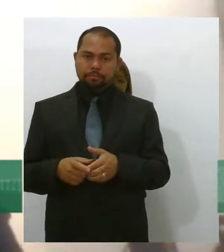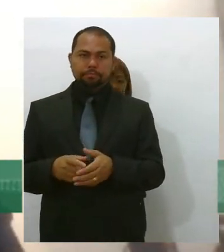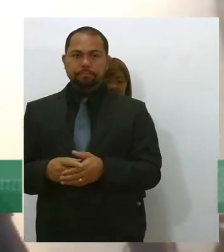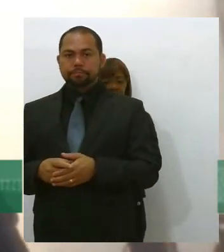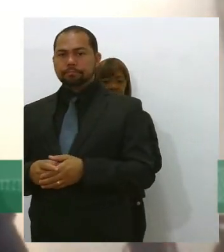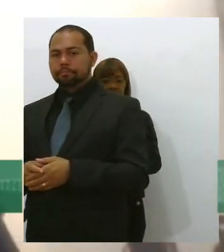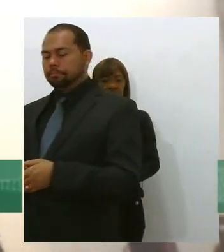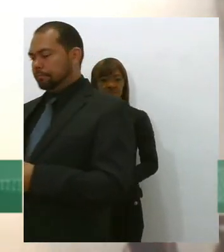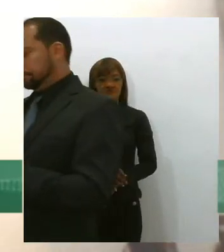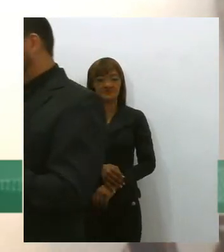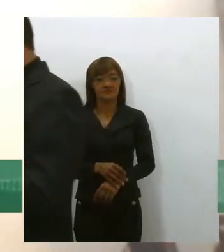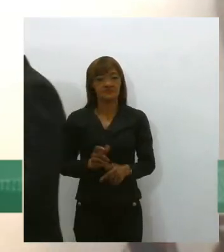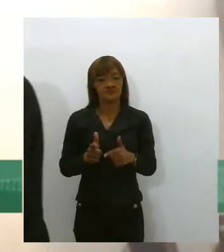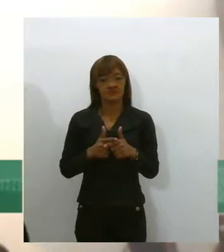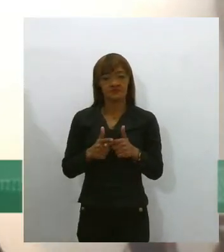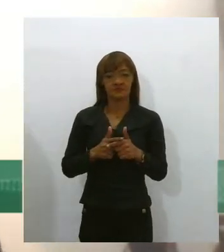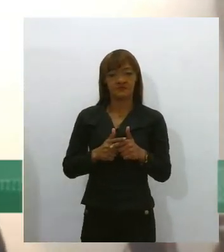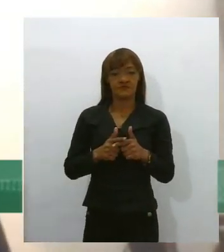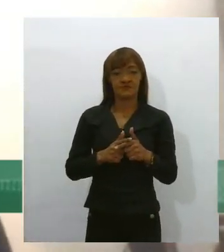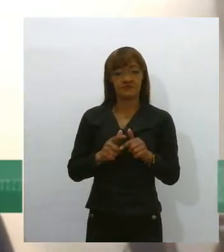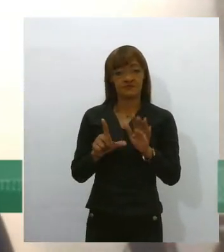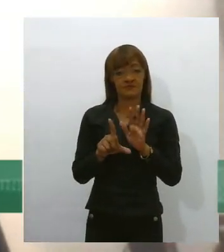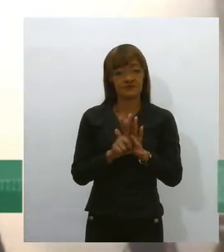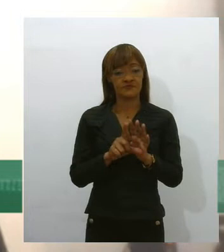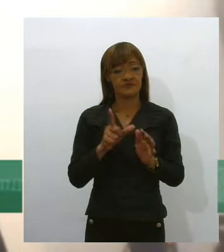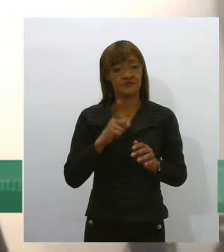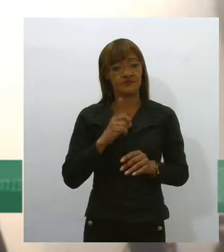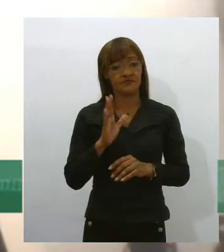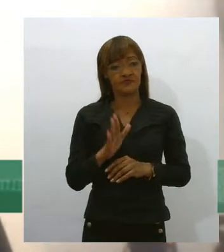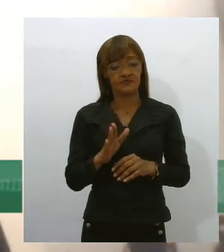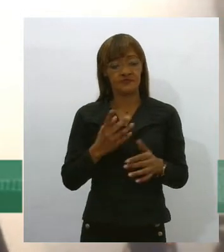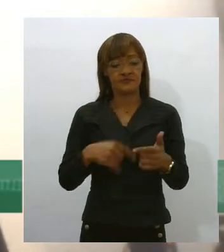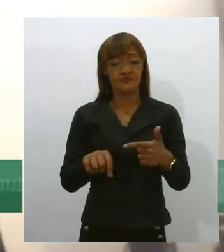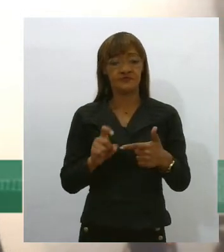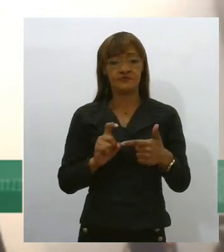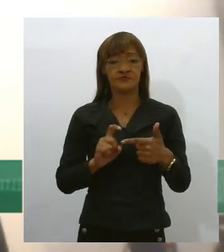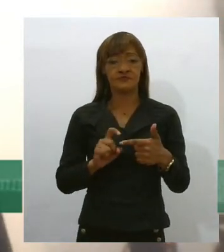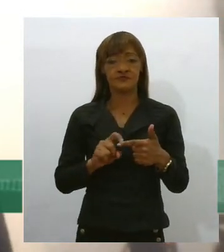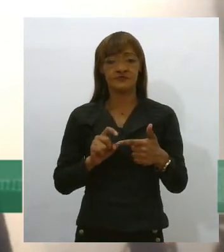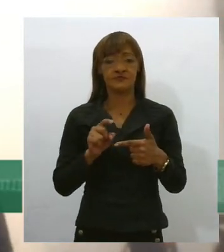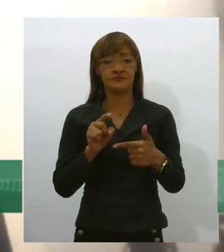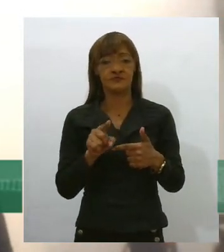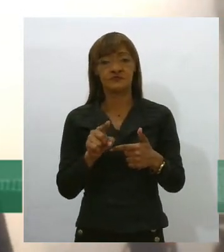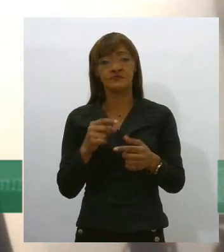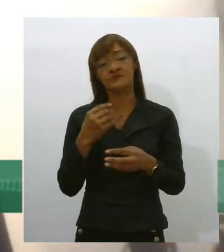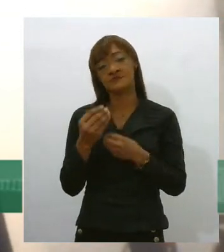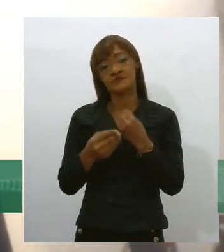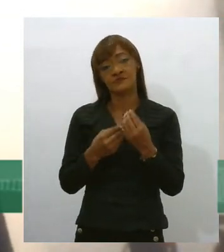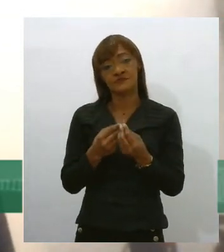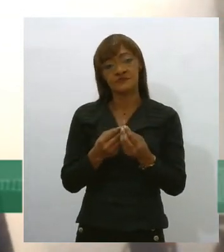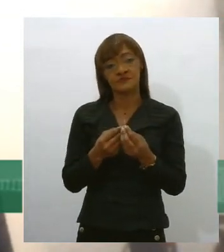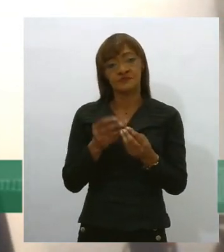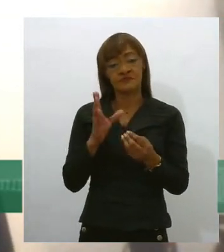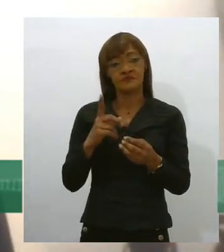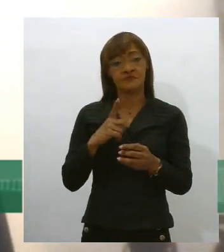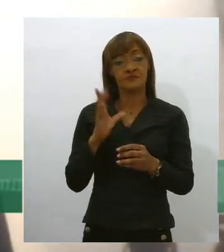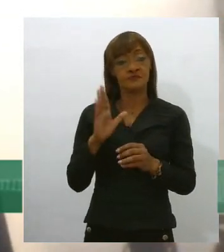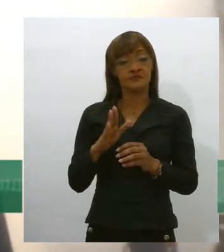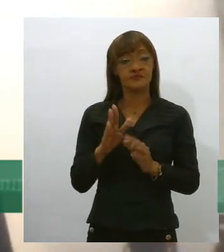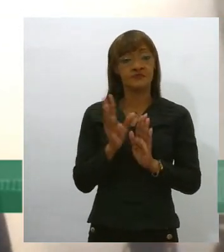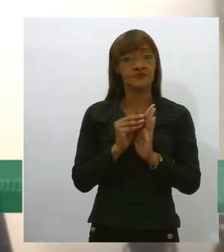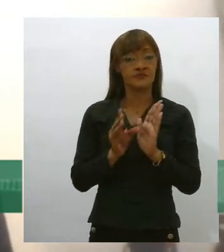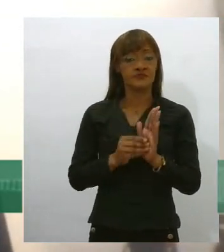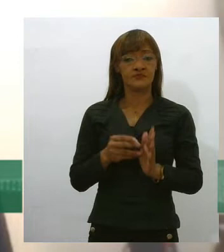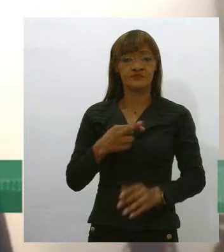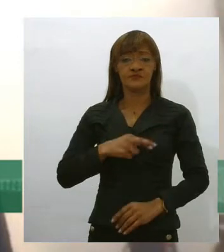problemas que essa lei o segundo é você qualificar positivo religioso como produção e eu tô